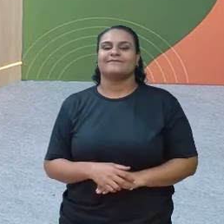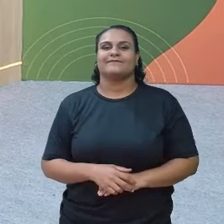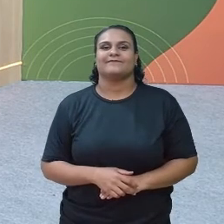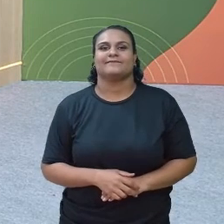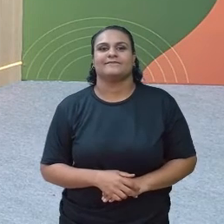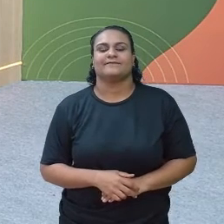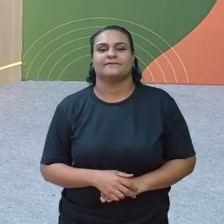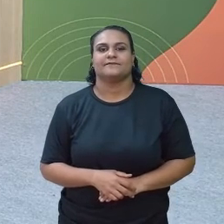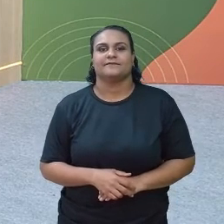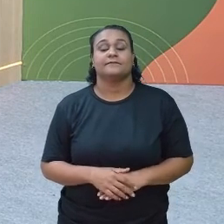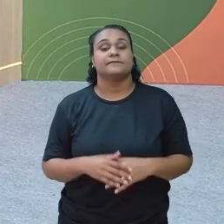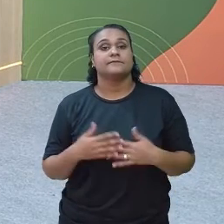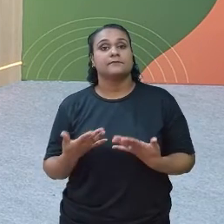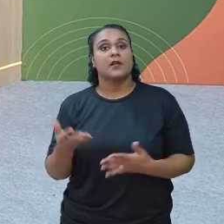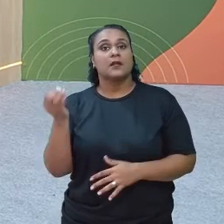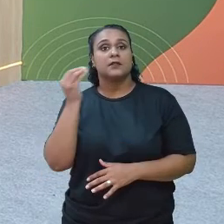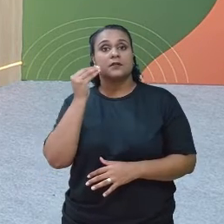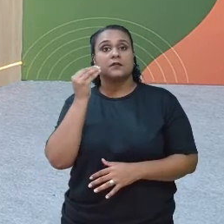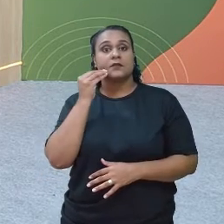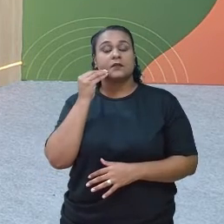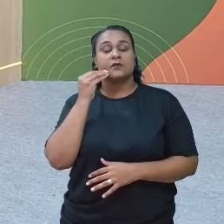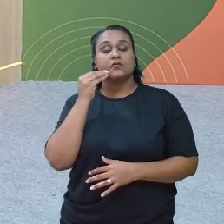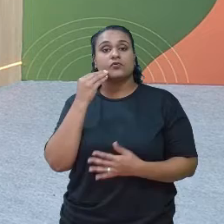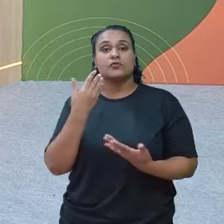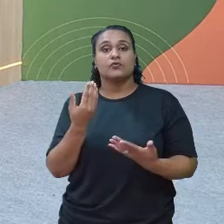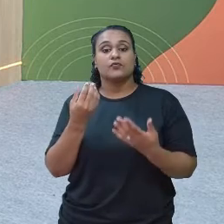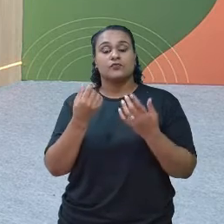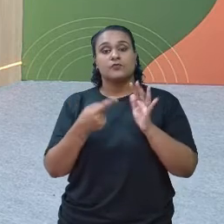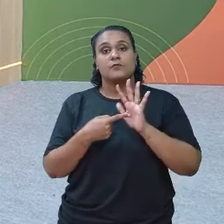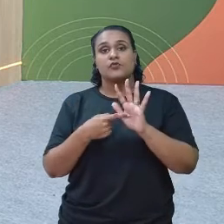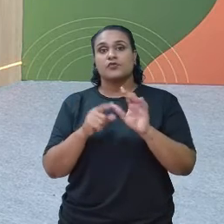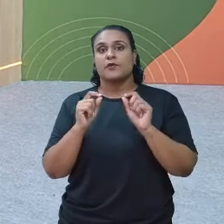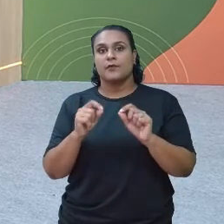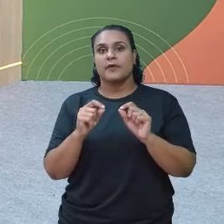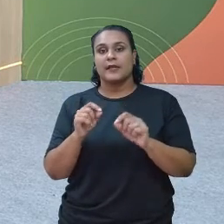tá certo? O que a gente está tentando fazer é o seguinte, que se eu